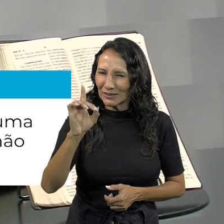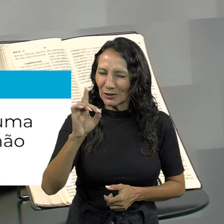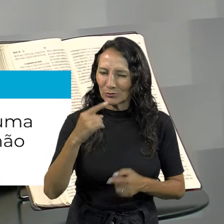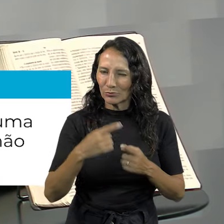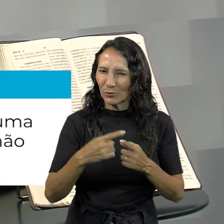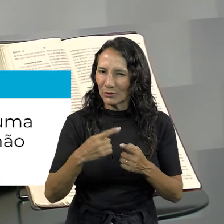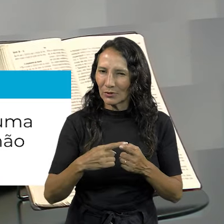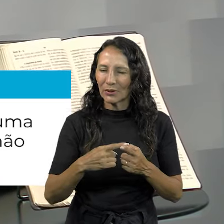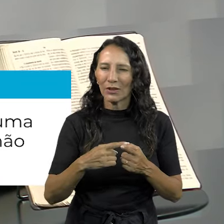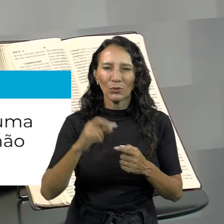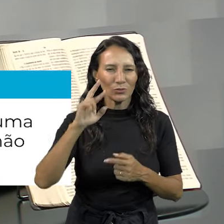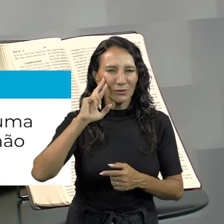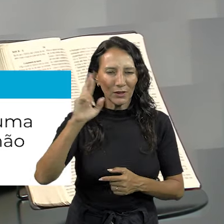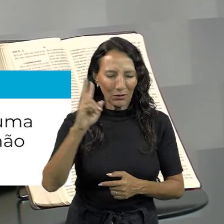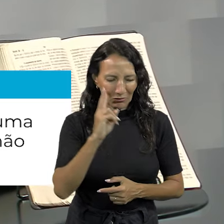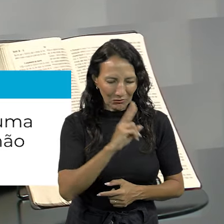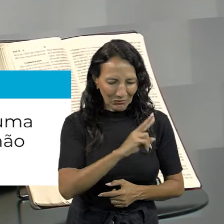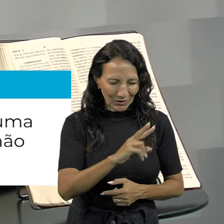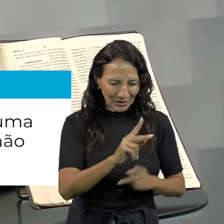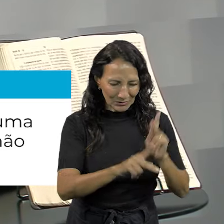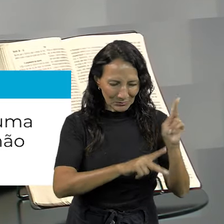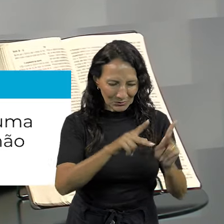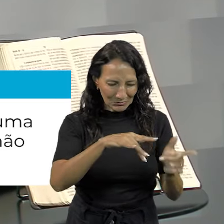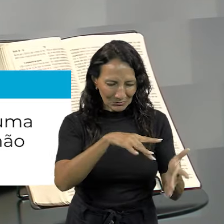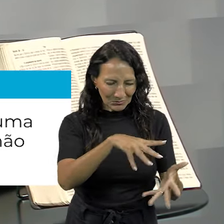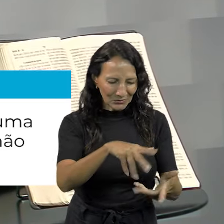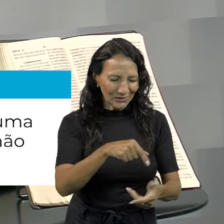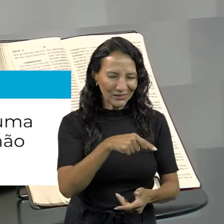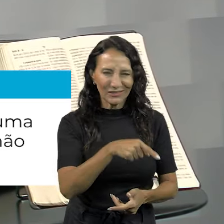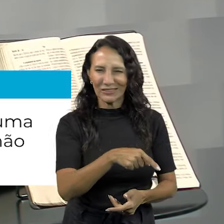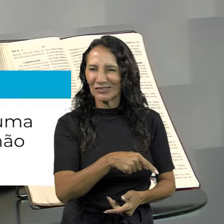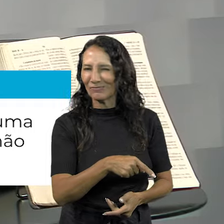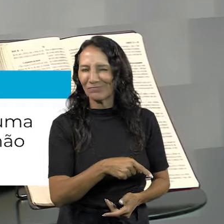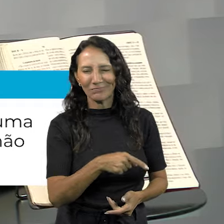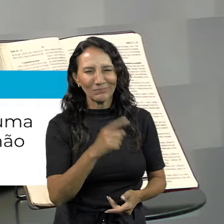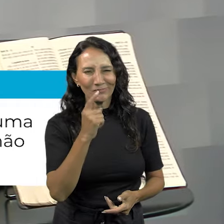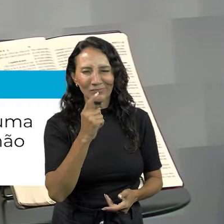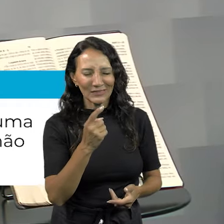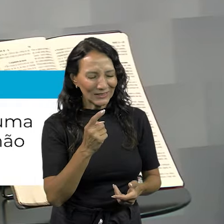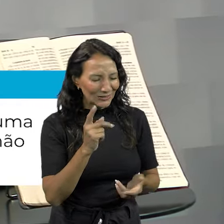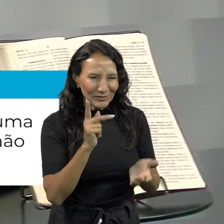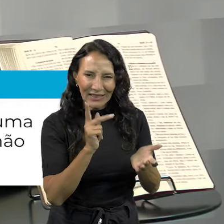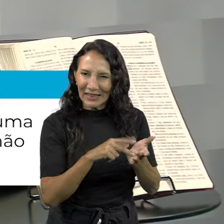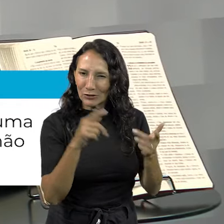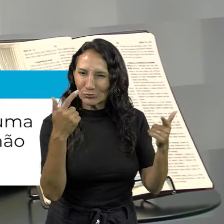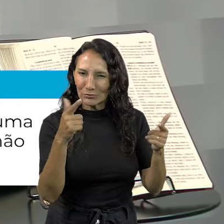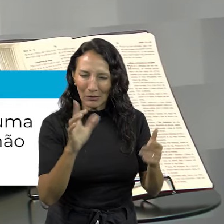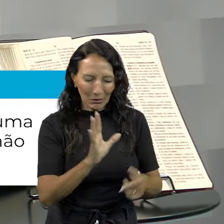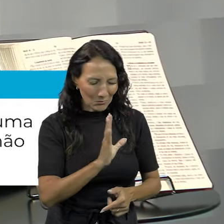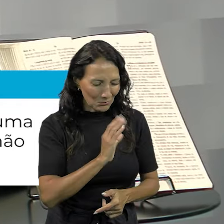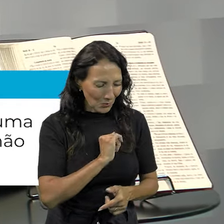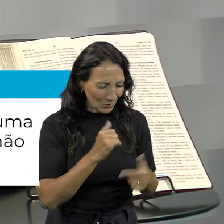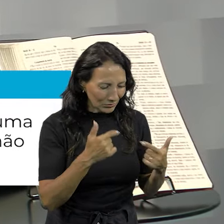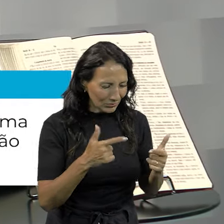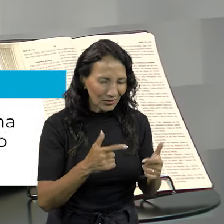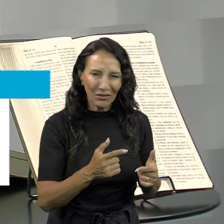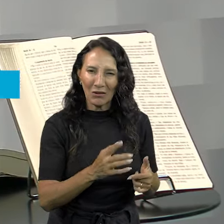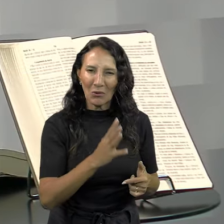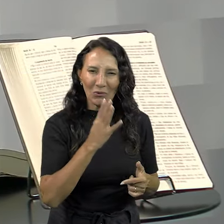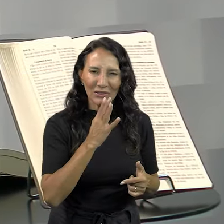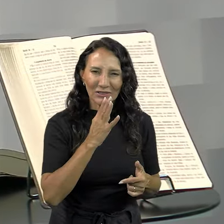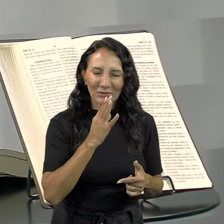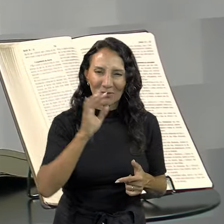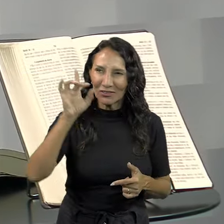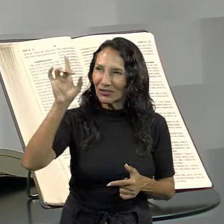contenda com os habitantes da terra, porque na terra não há verdade, não há amor, nem conhecimento